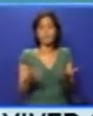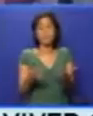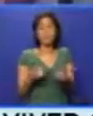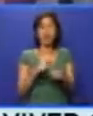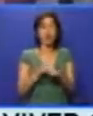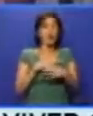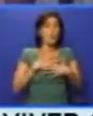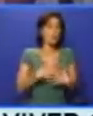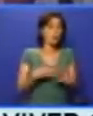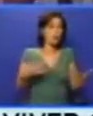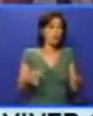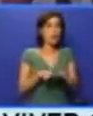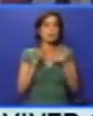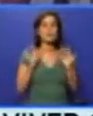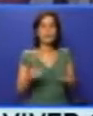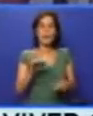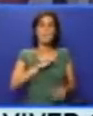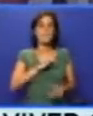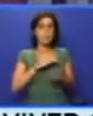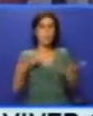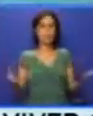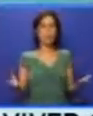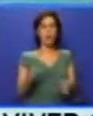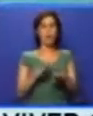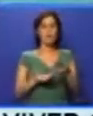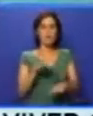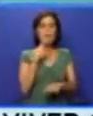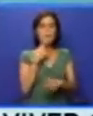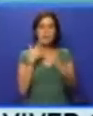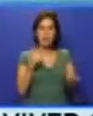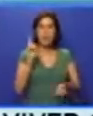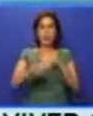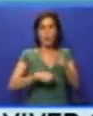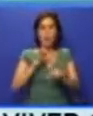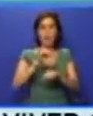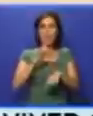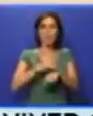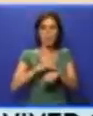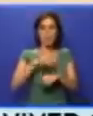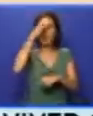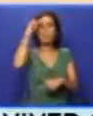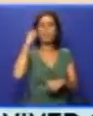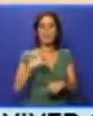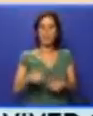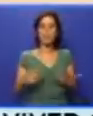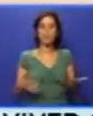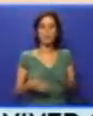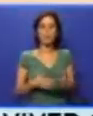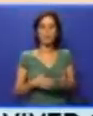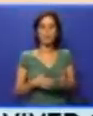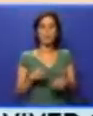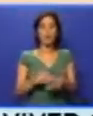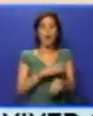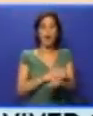aspecto profissional e também ao aspecto pessoal, não é? Fazer perceber qual é a vossa doença é uma dificuldade. É assim,